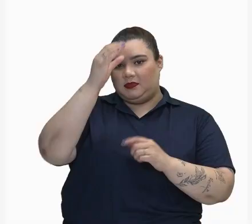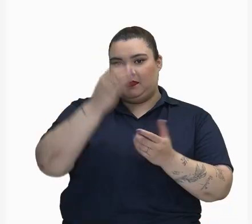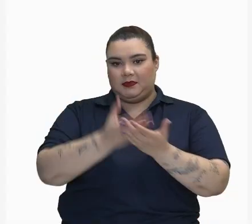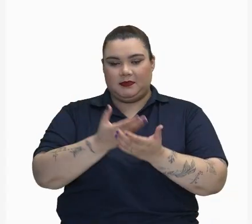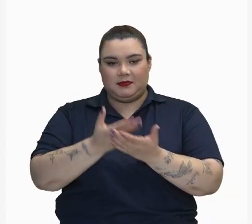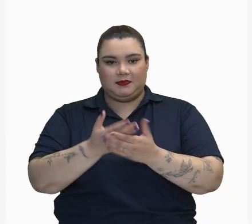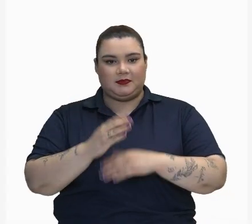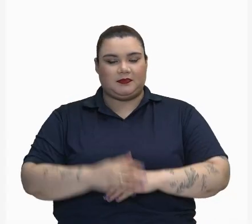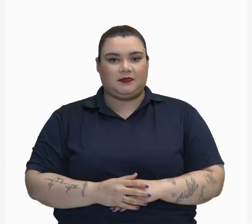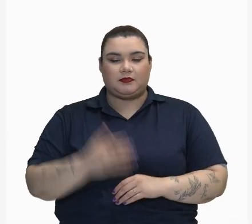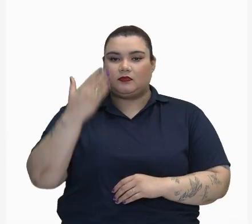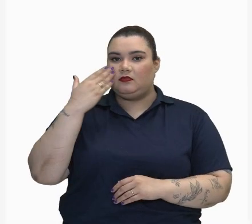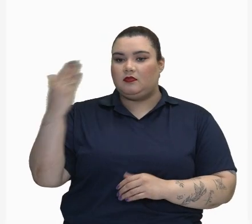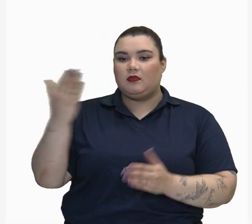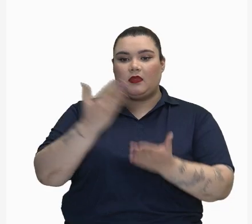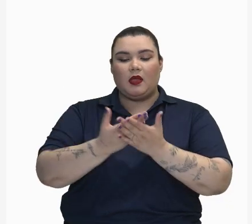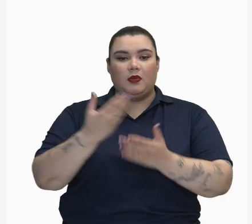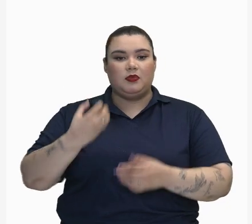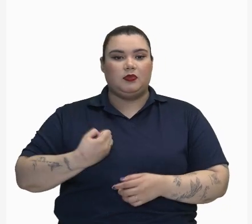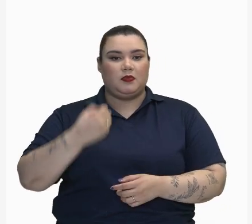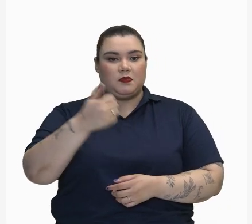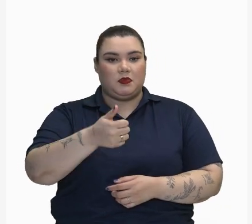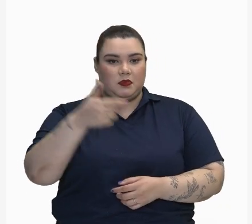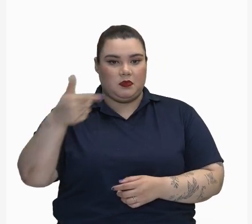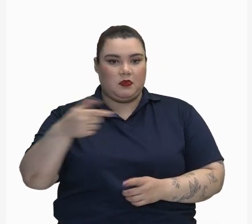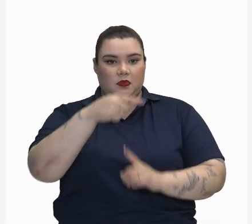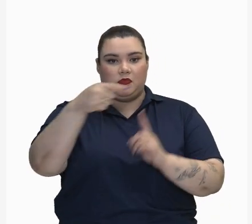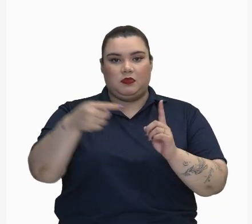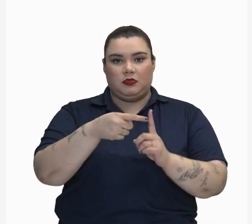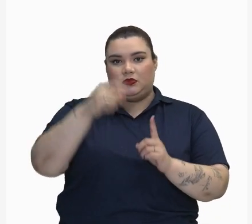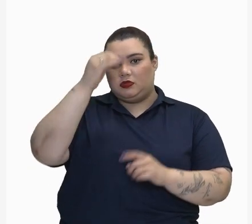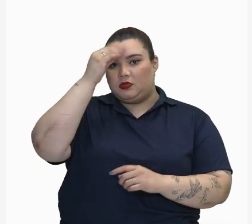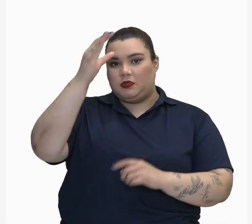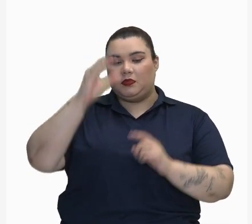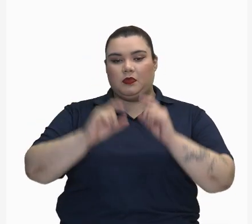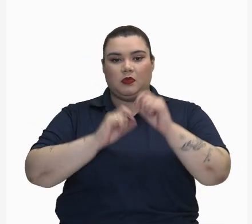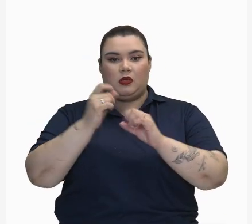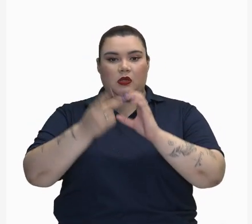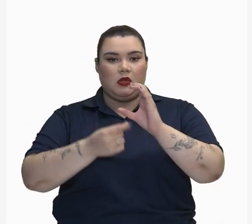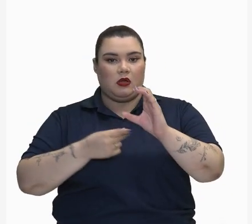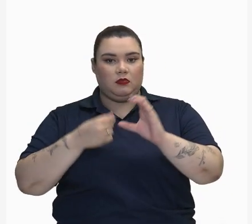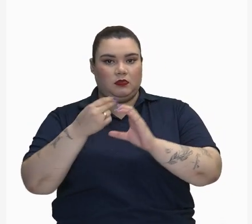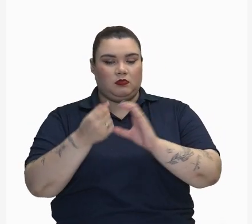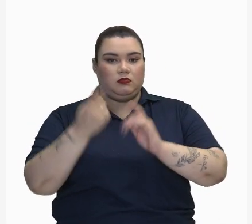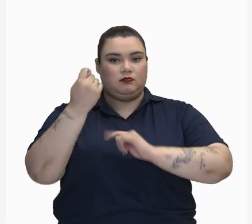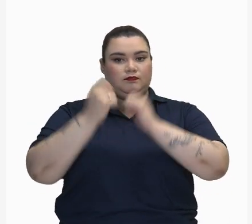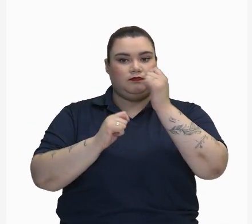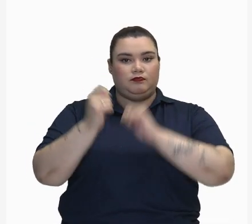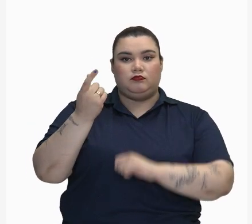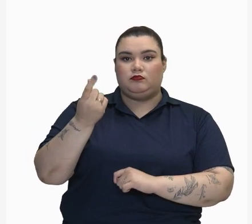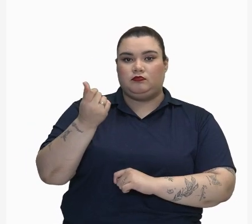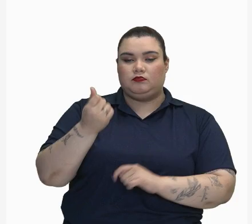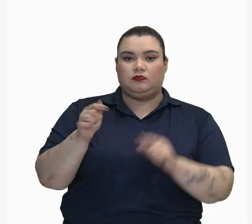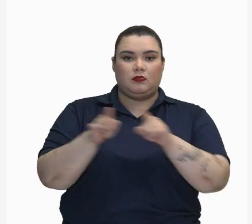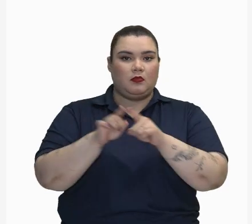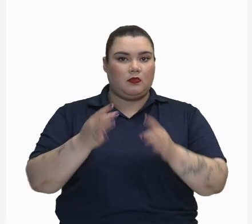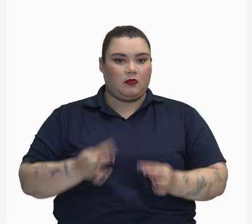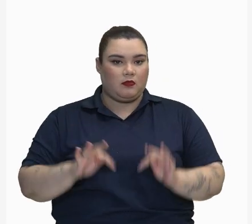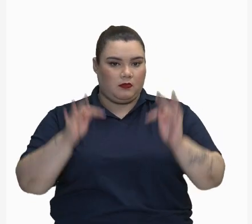aula. Estamos na aula de número 12, com o objeto de conhecimento capitalismo industrial, financeiro